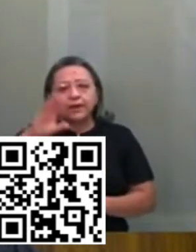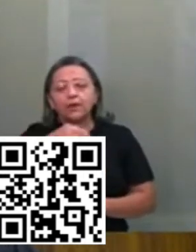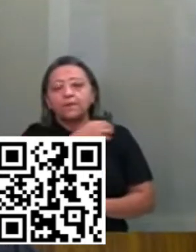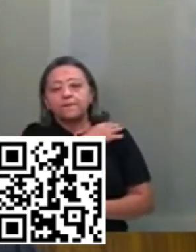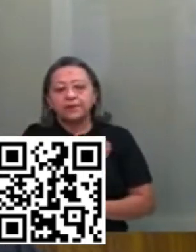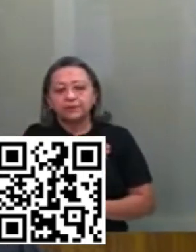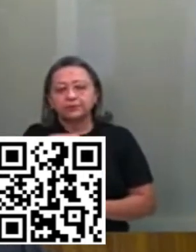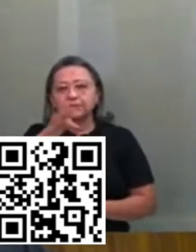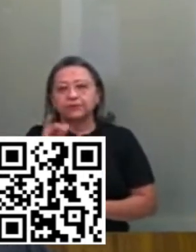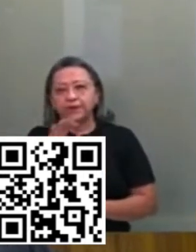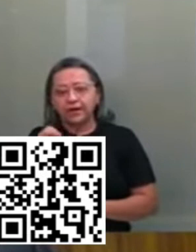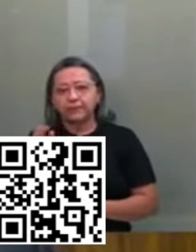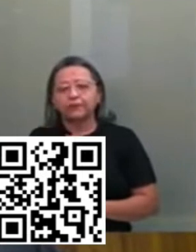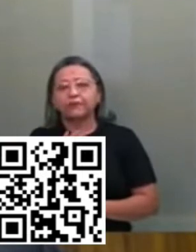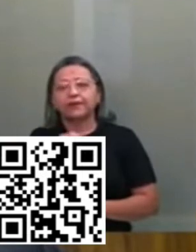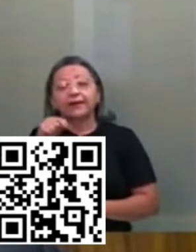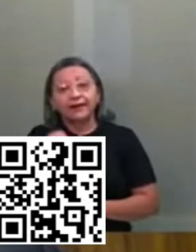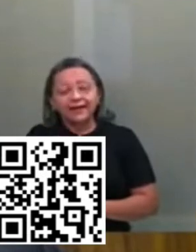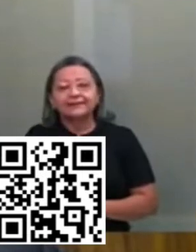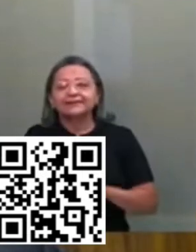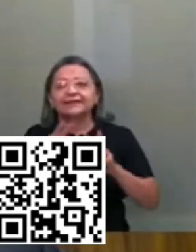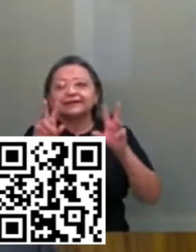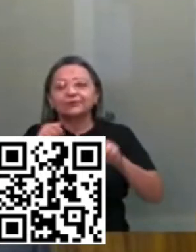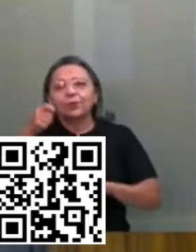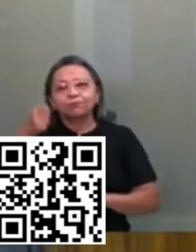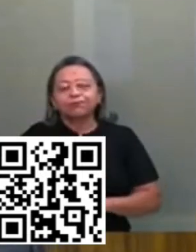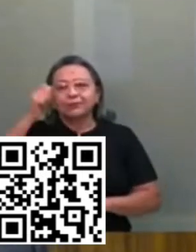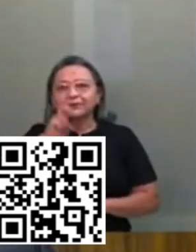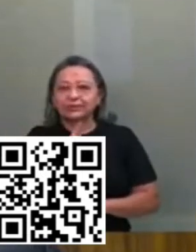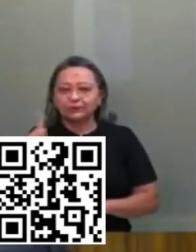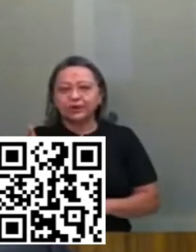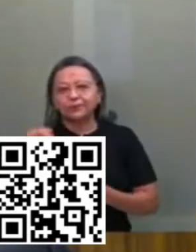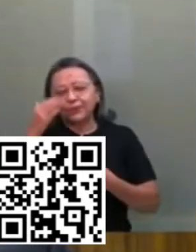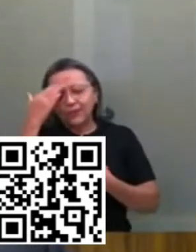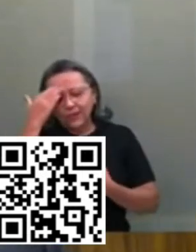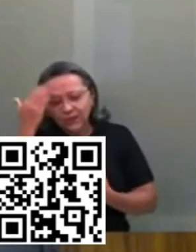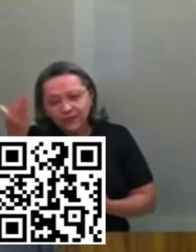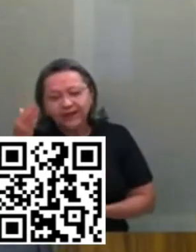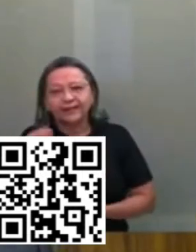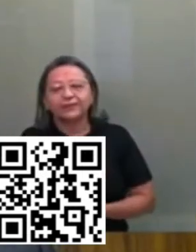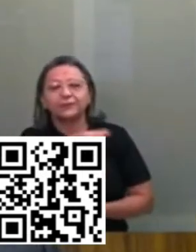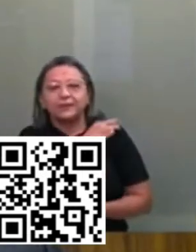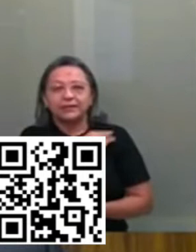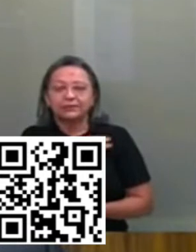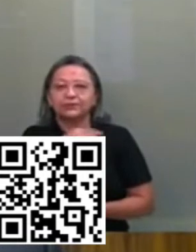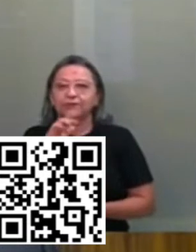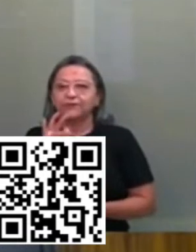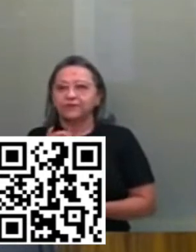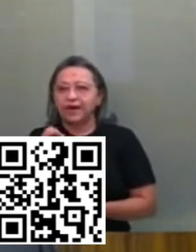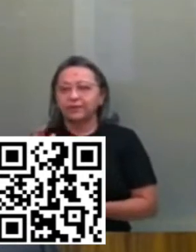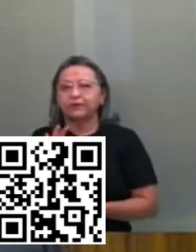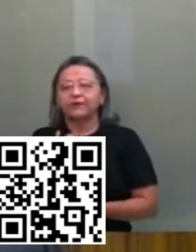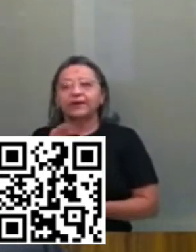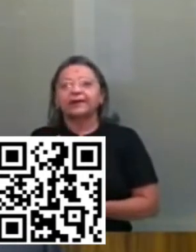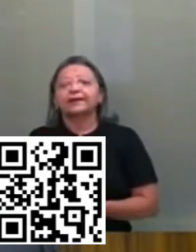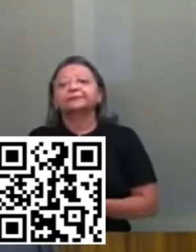Faria, nessa questão do leilão do 5G. Obrigado, Fábio Faria. O governo federal também